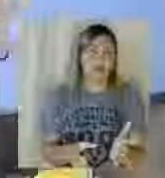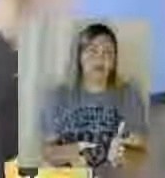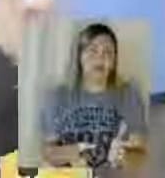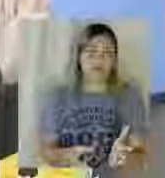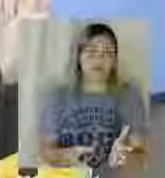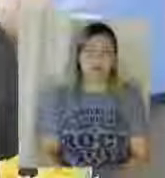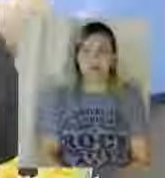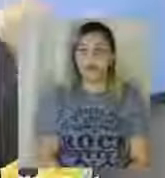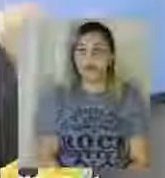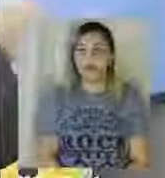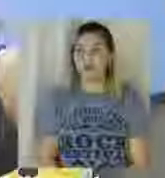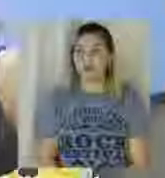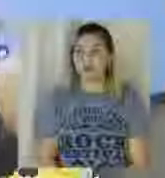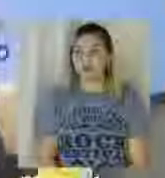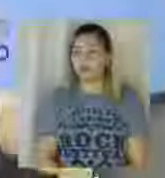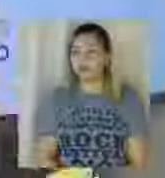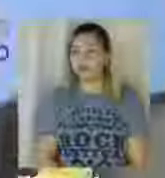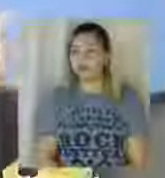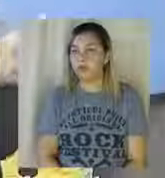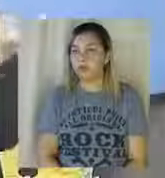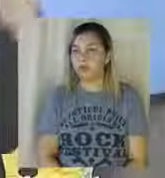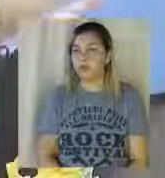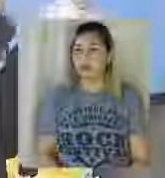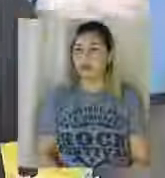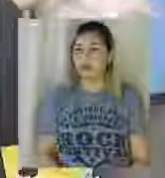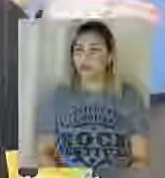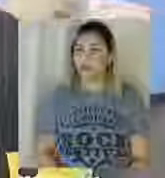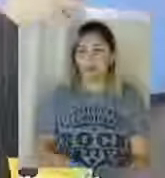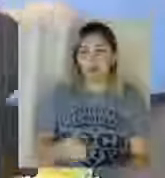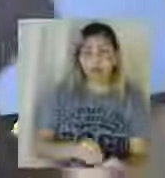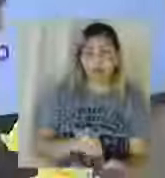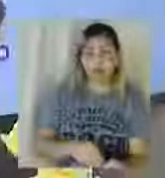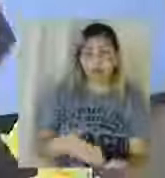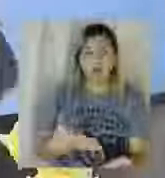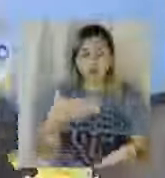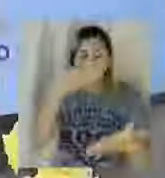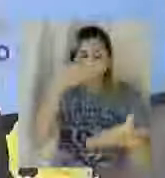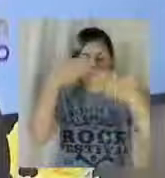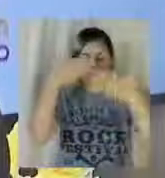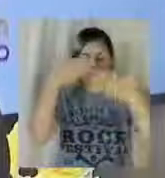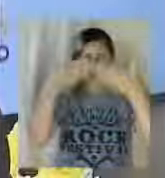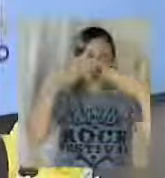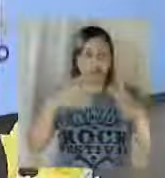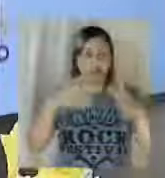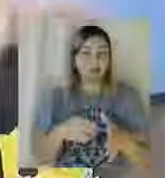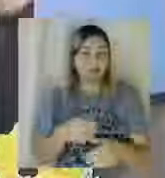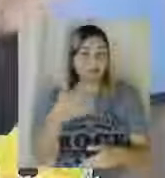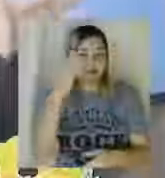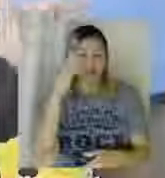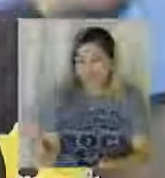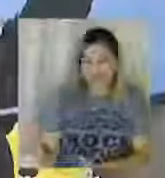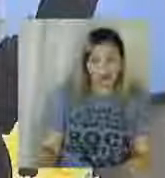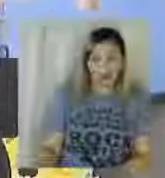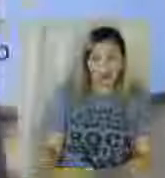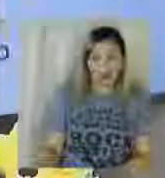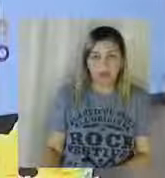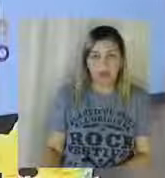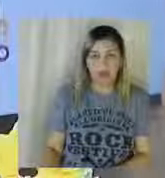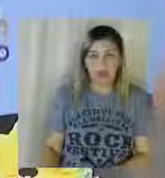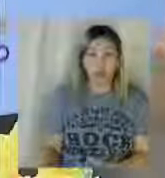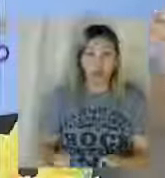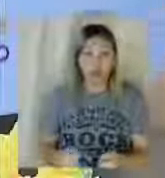obrigatório, mas parece que coloca todas as vendas possíveis. Não é melhor eu não saber, na verdade, porque a